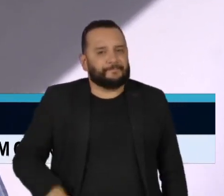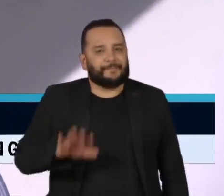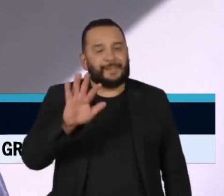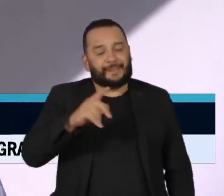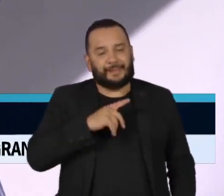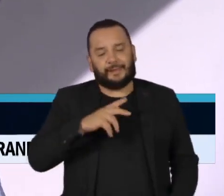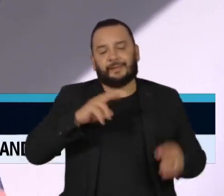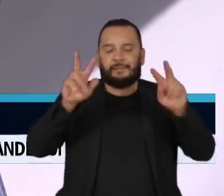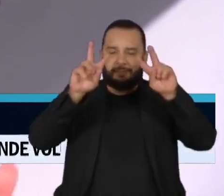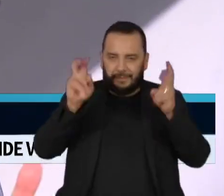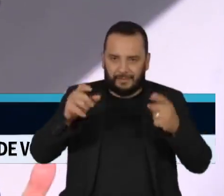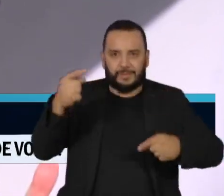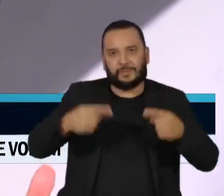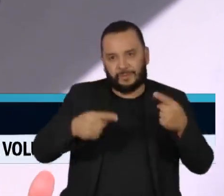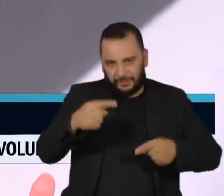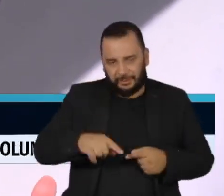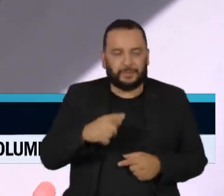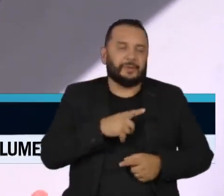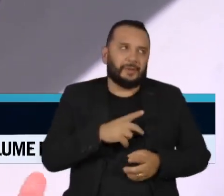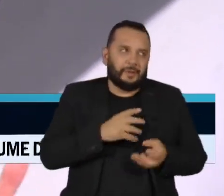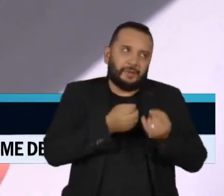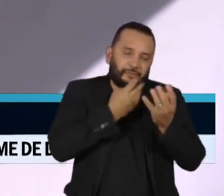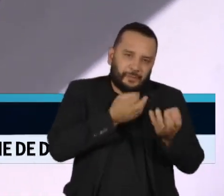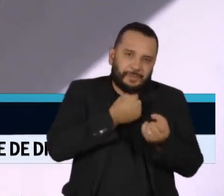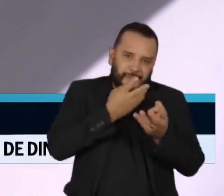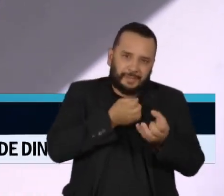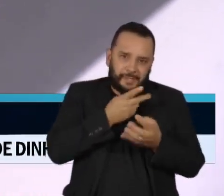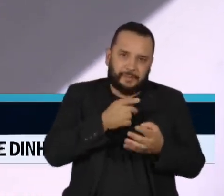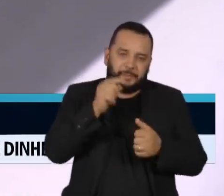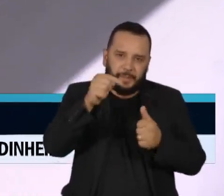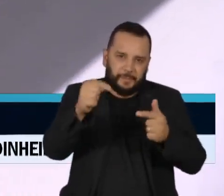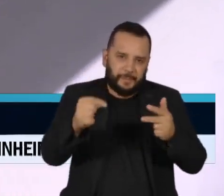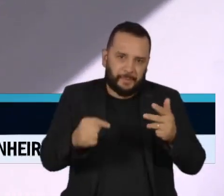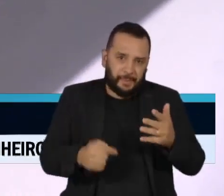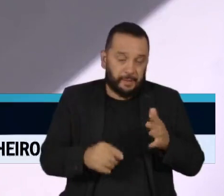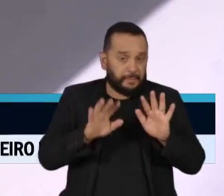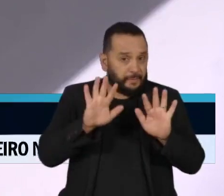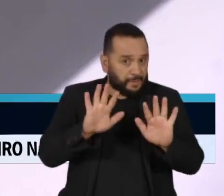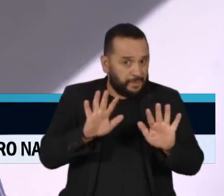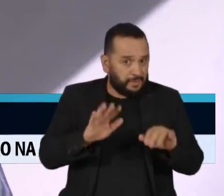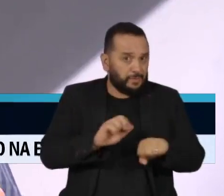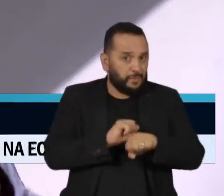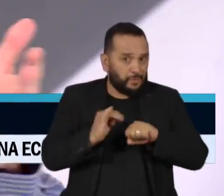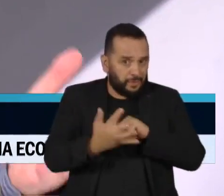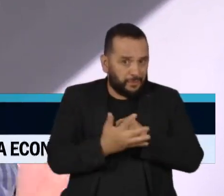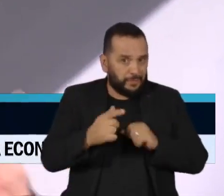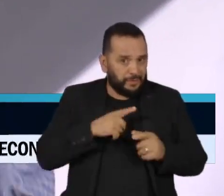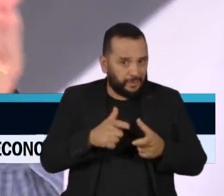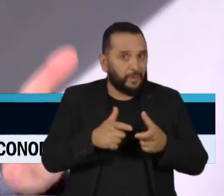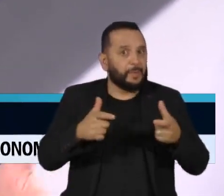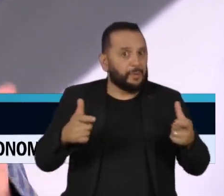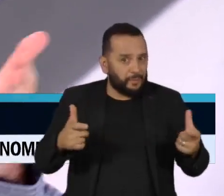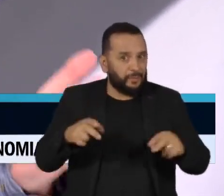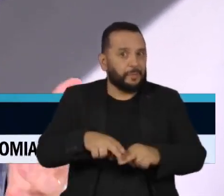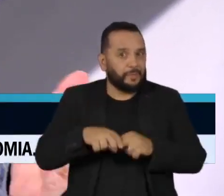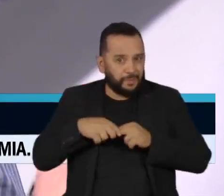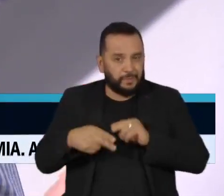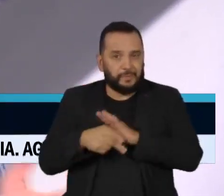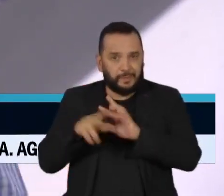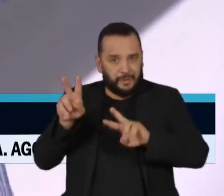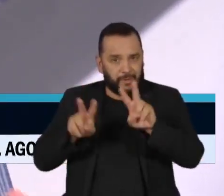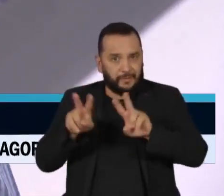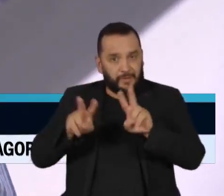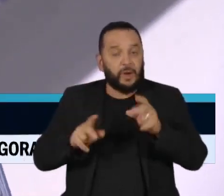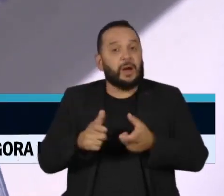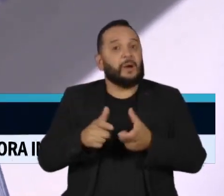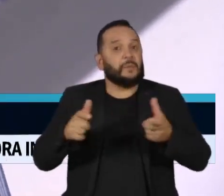discutida. Então, os dados são esses. O número de casos está aumentando. Aumentou com o carnaval, pelo menos